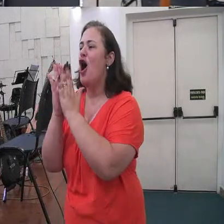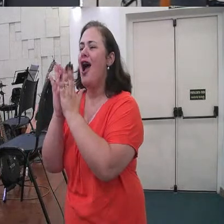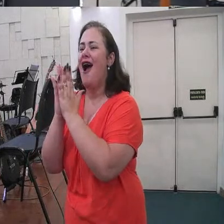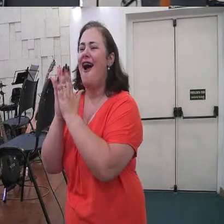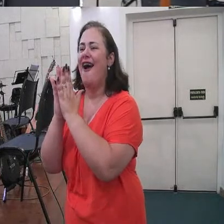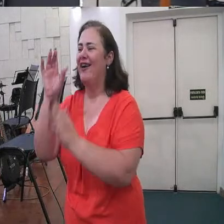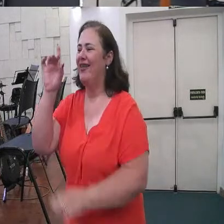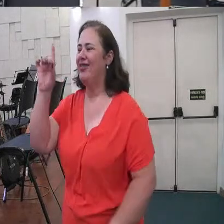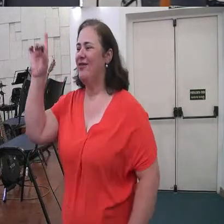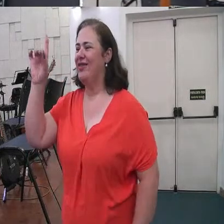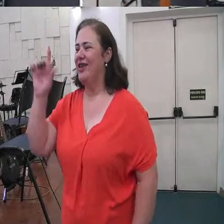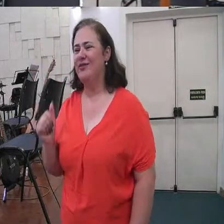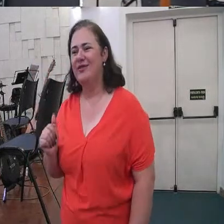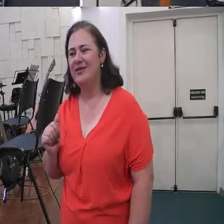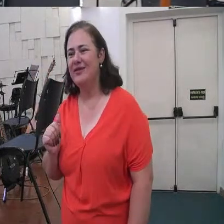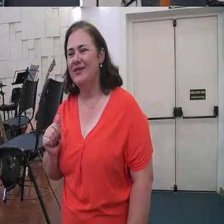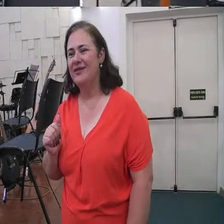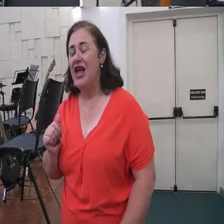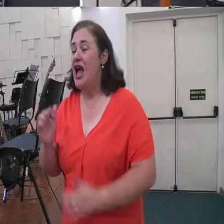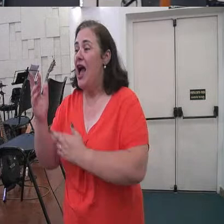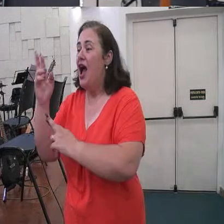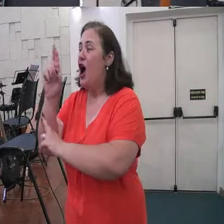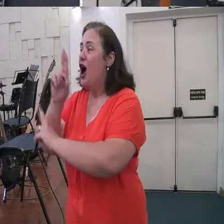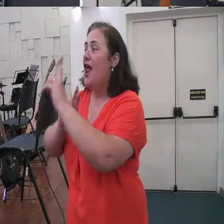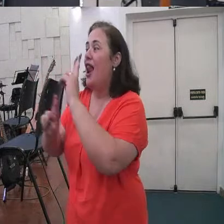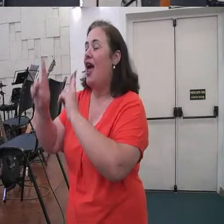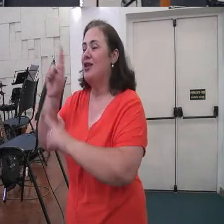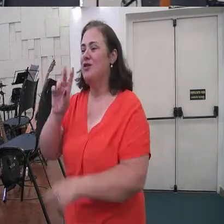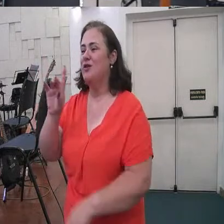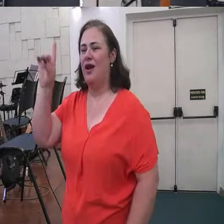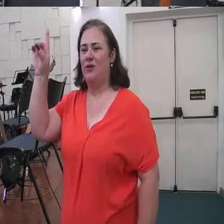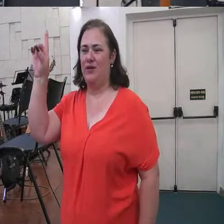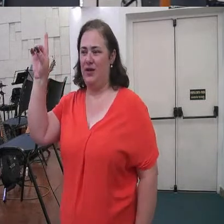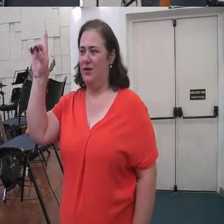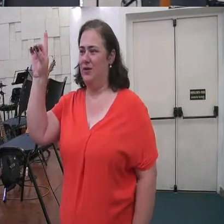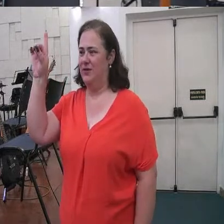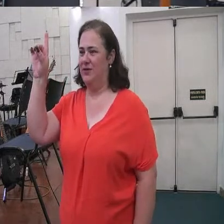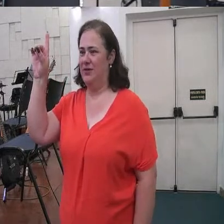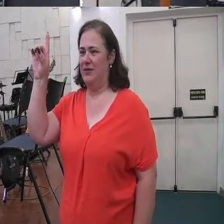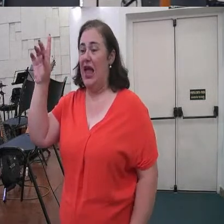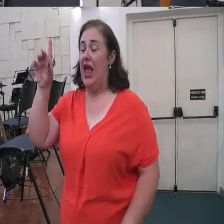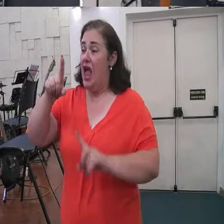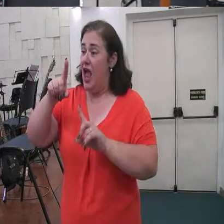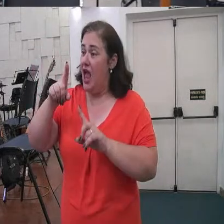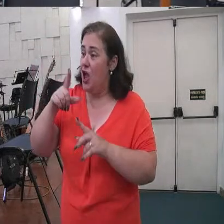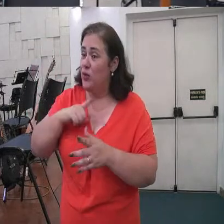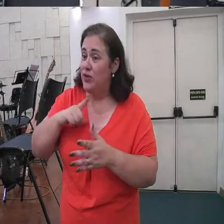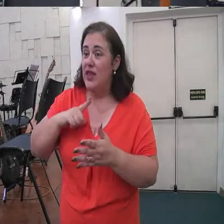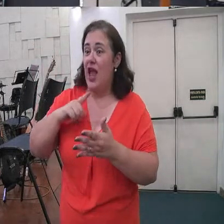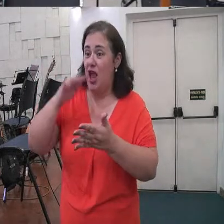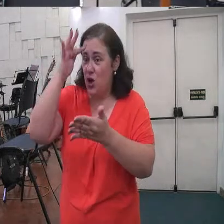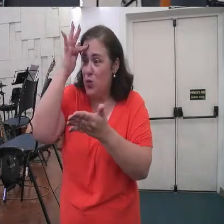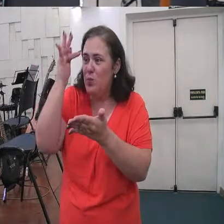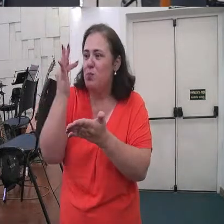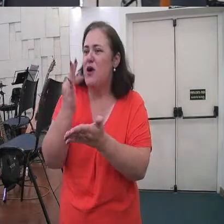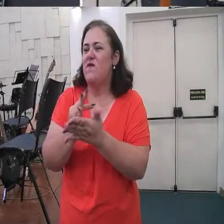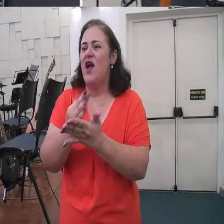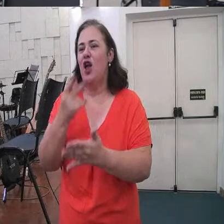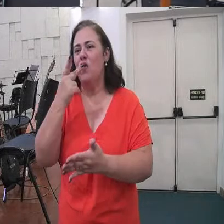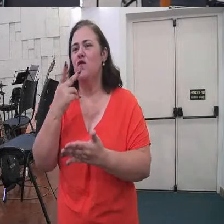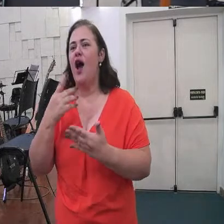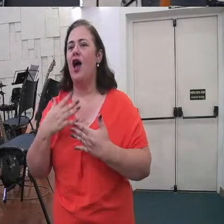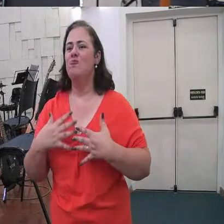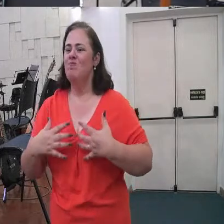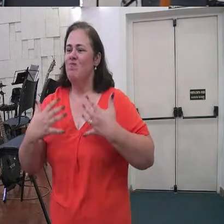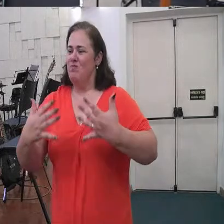televisão? É aquela fé que eu posso dizer para os outros, eu sou da igreja A, eu sou